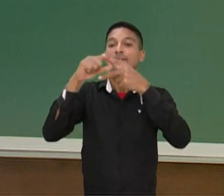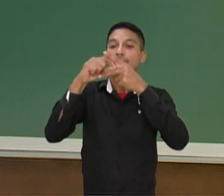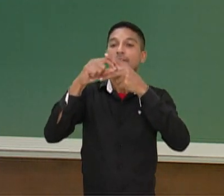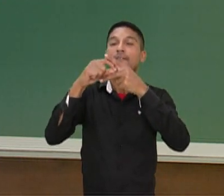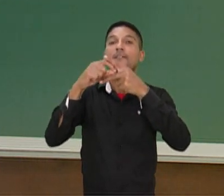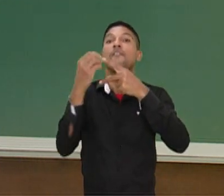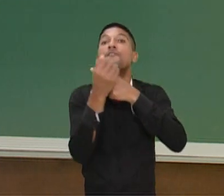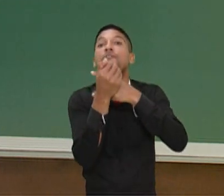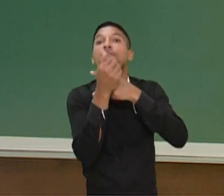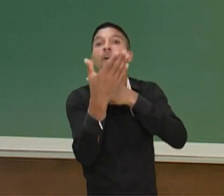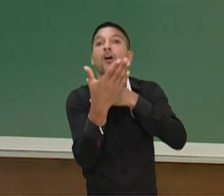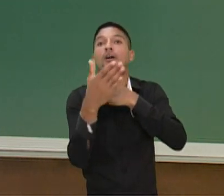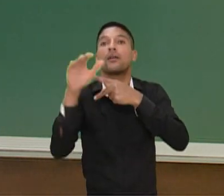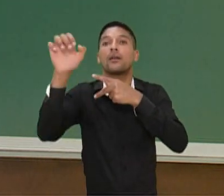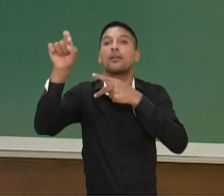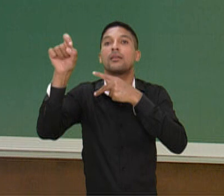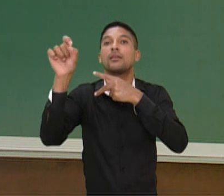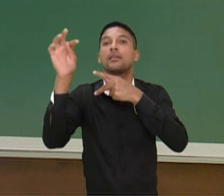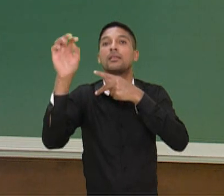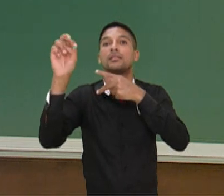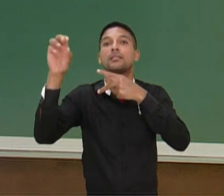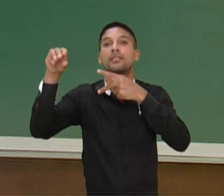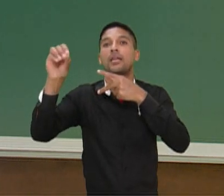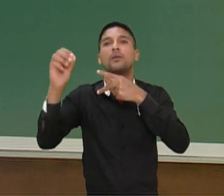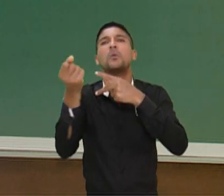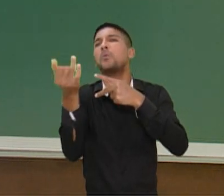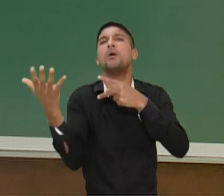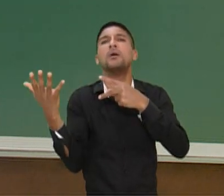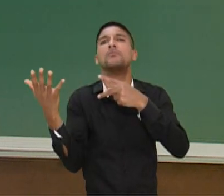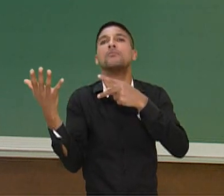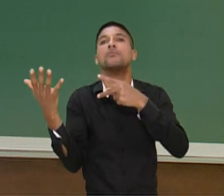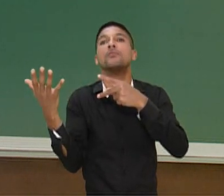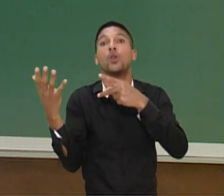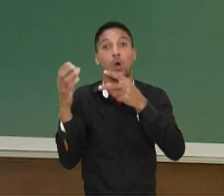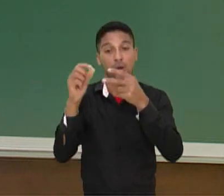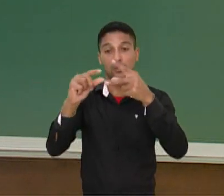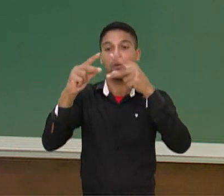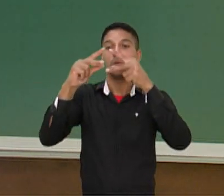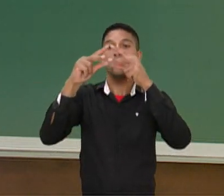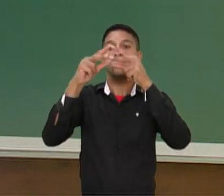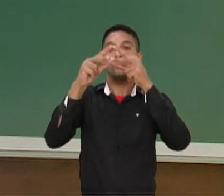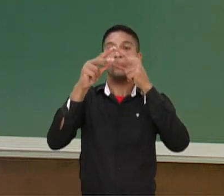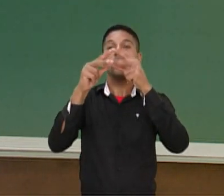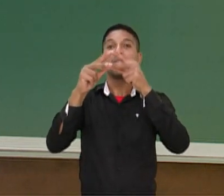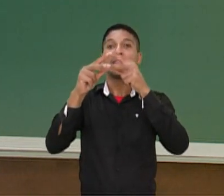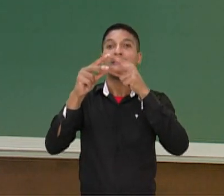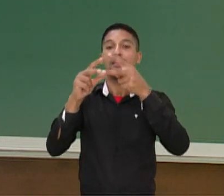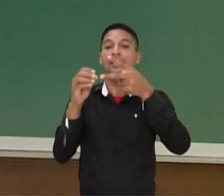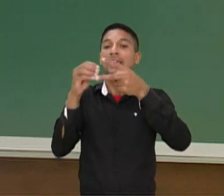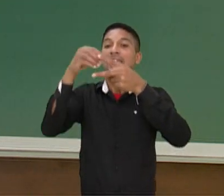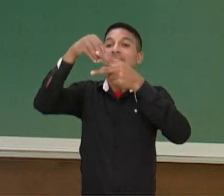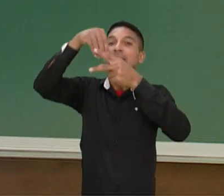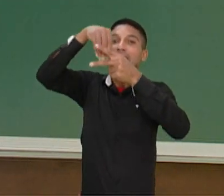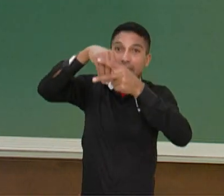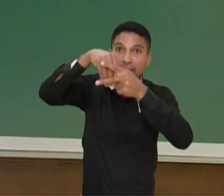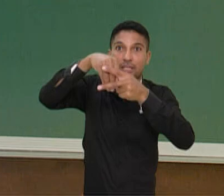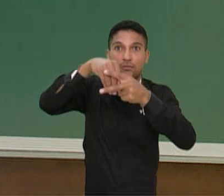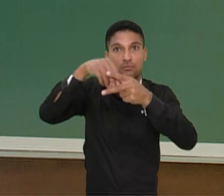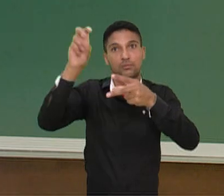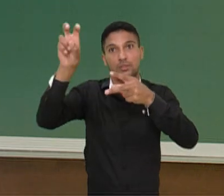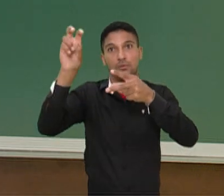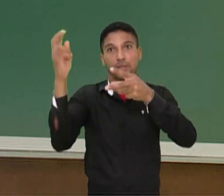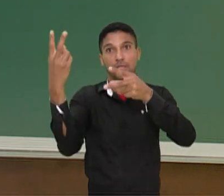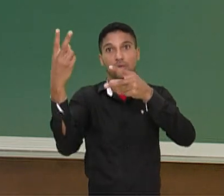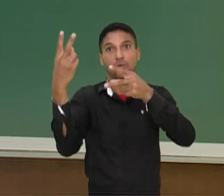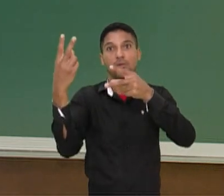falar? O ângulo interno e o externo ligados ao mesmo vértice, claro, eles são sempre suplementares.